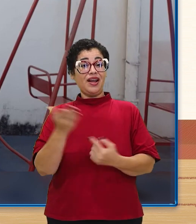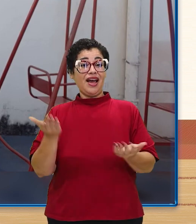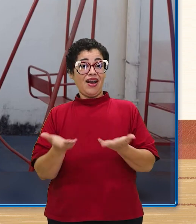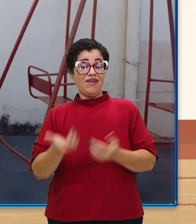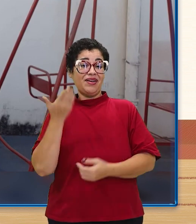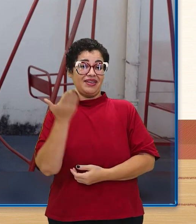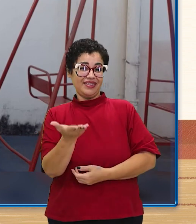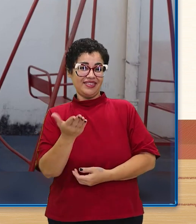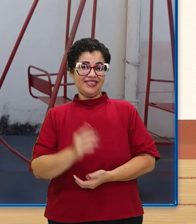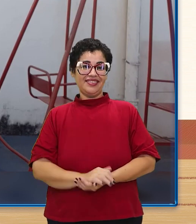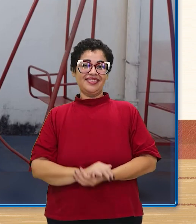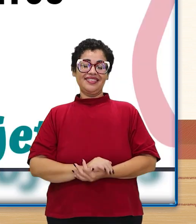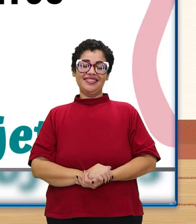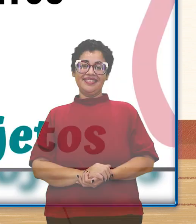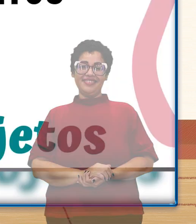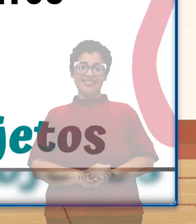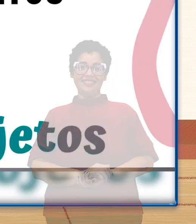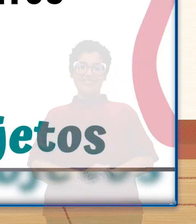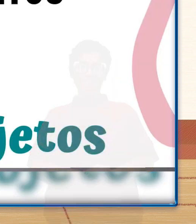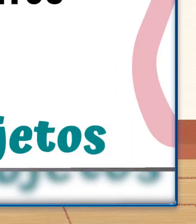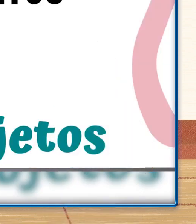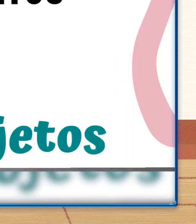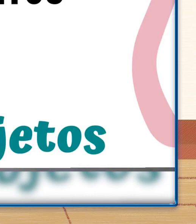agora para vocês.